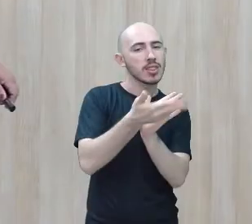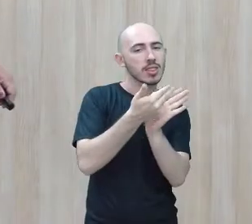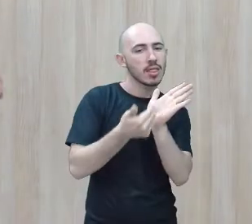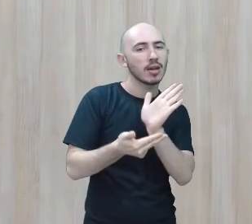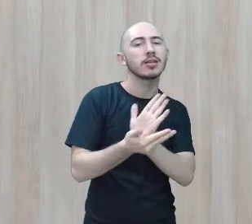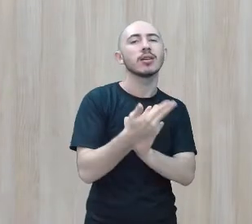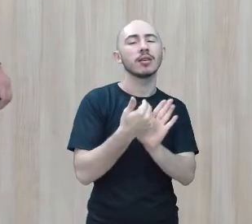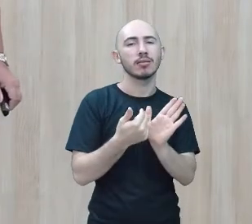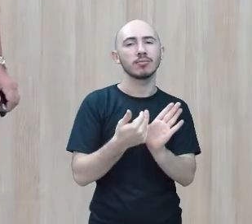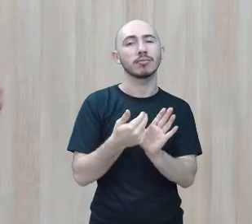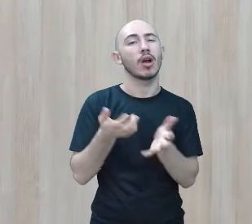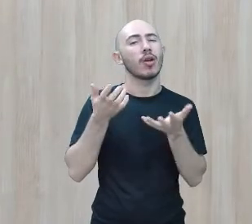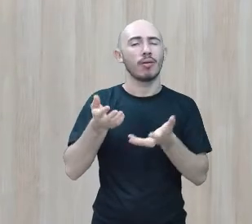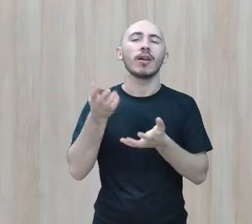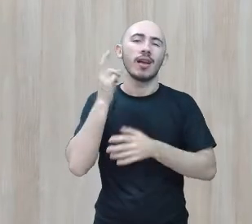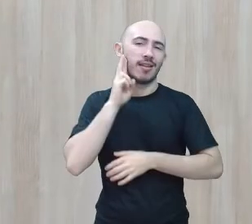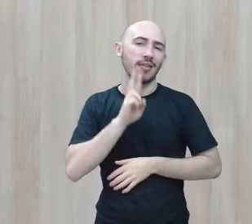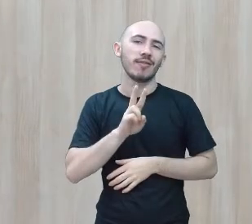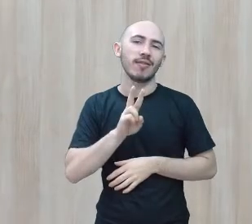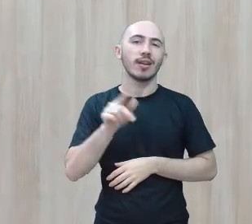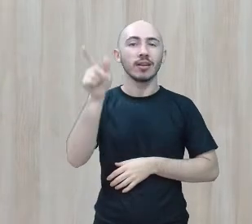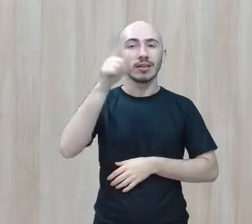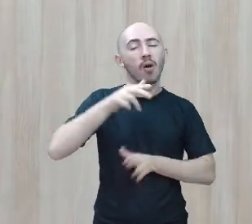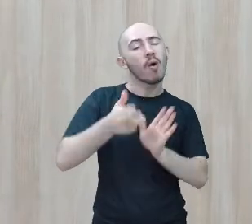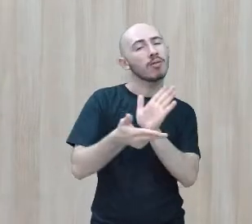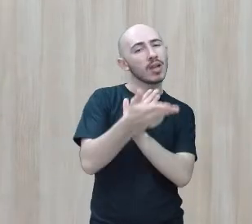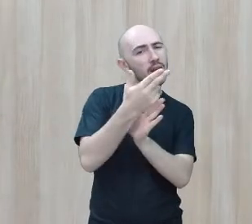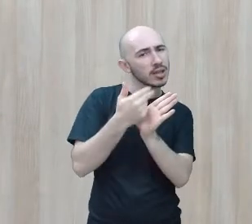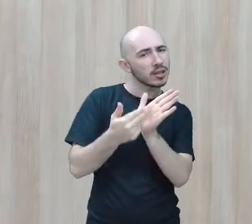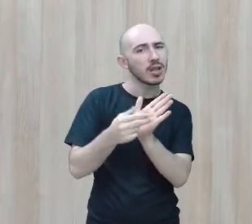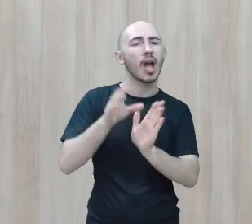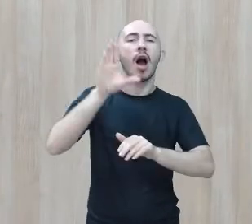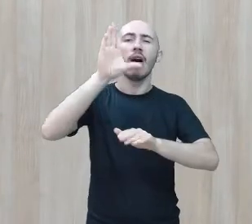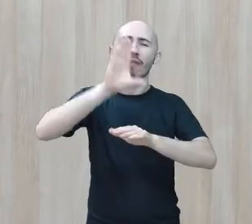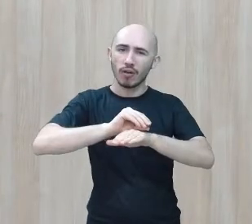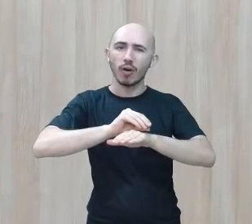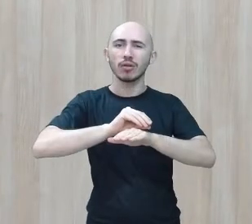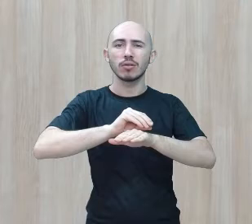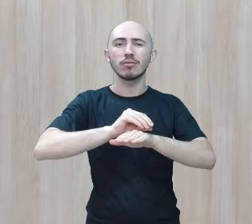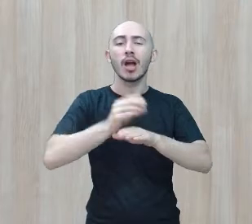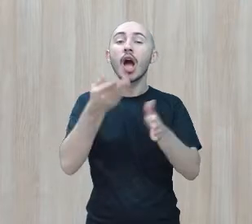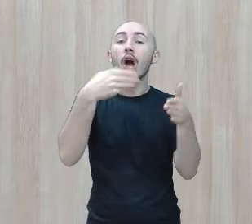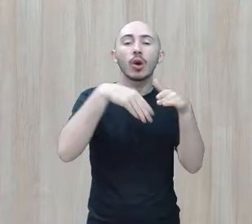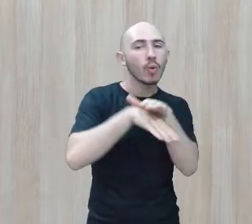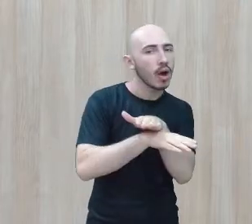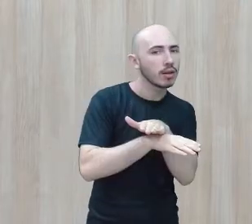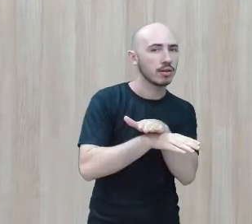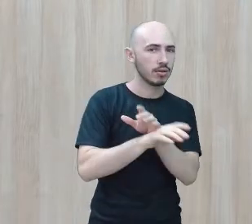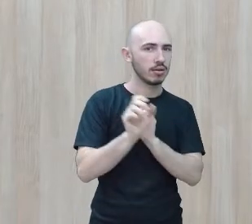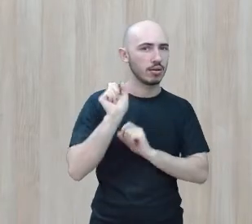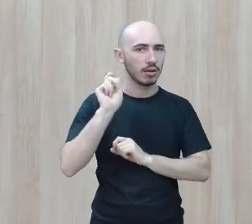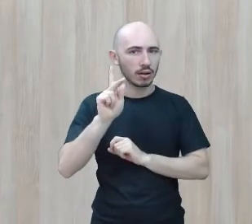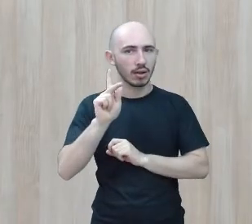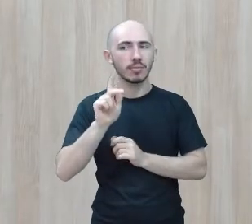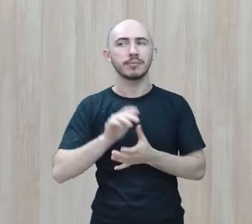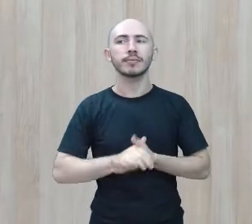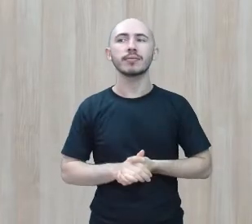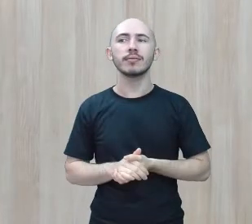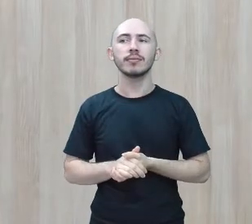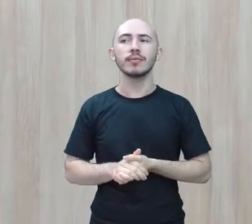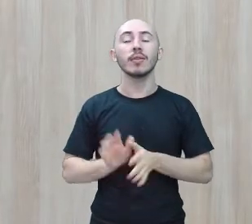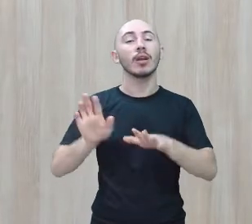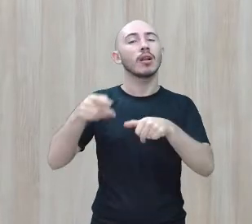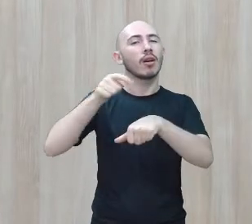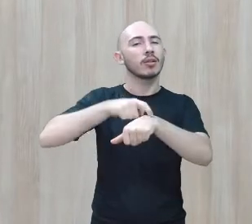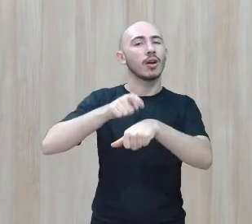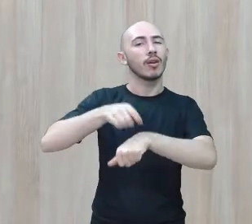muito de ver. Por isso, gente, faz o desenho, fotografa, deixa ele armazenado lá na sua galeria. Na hora